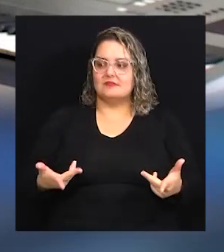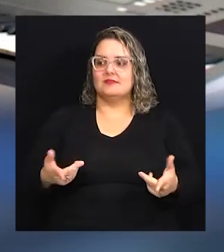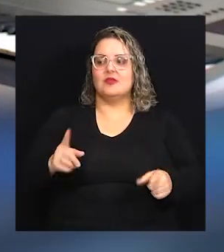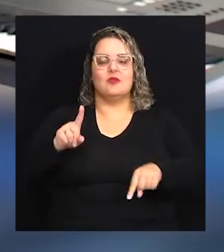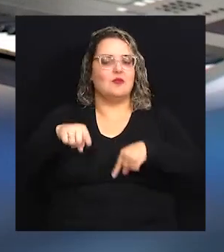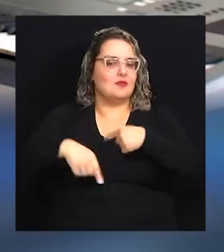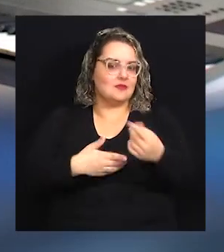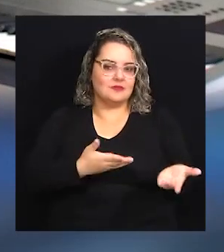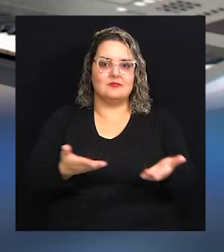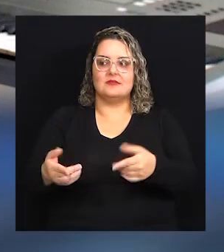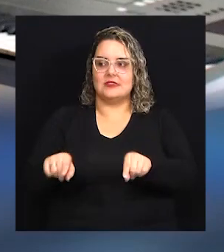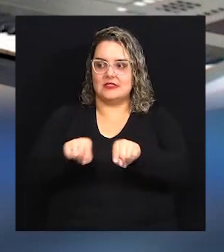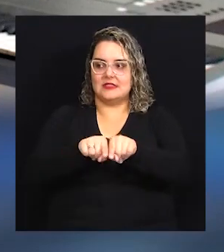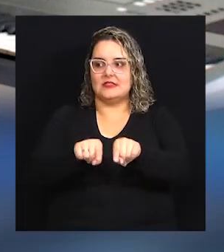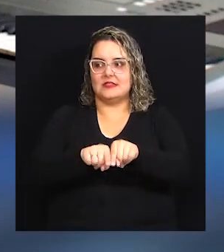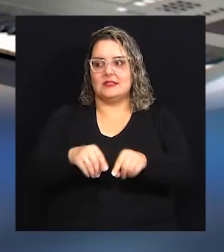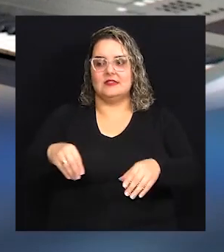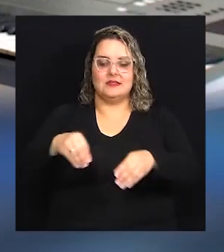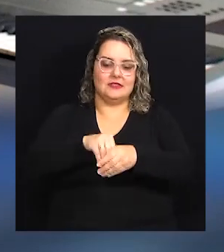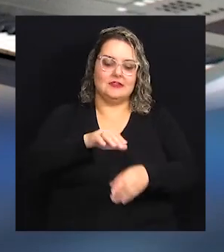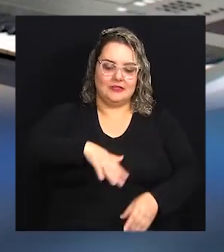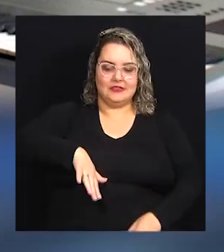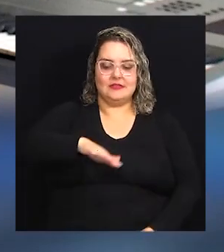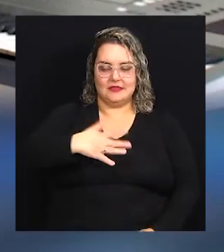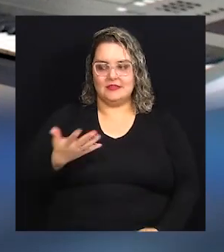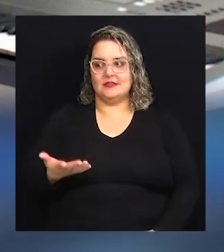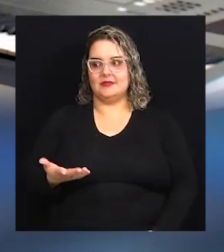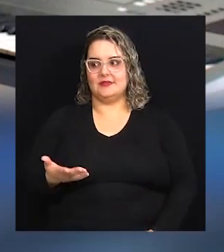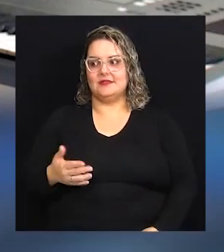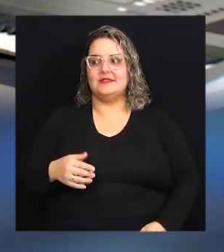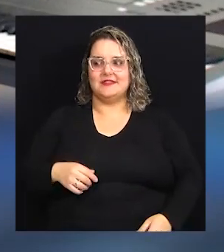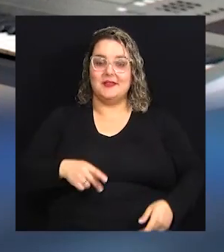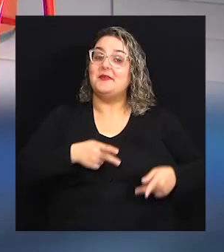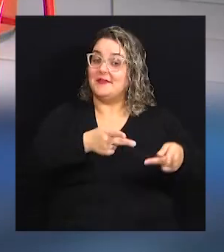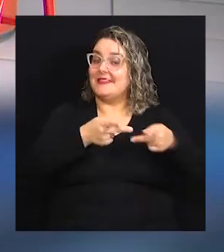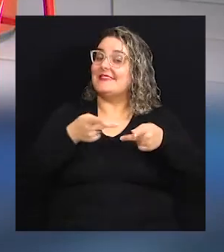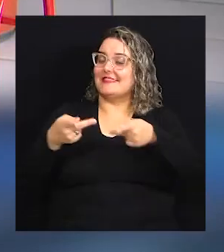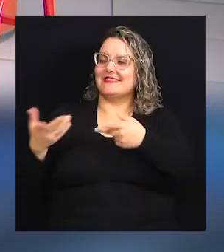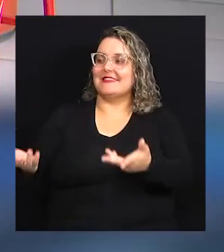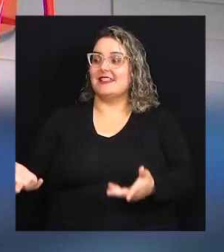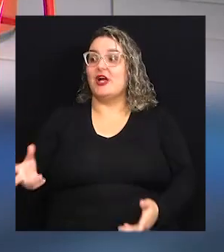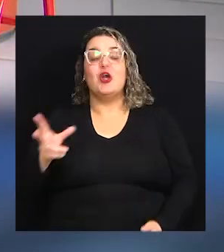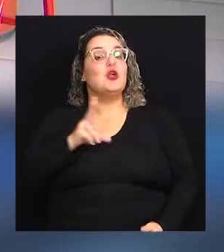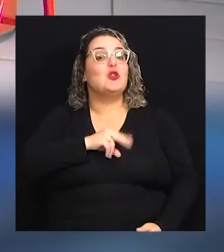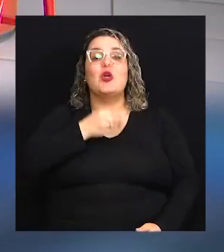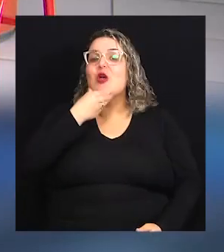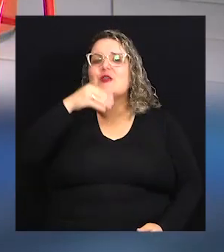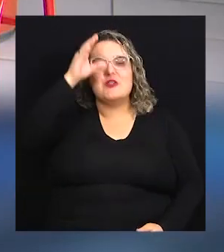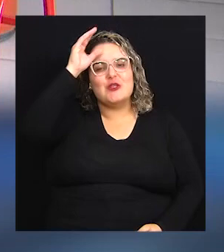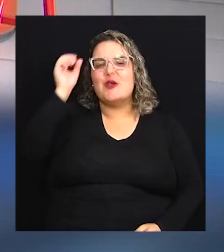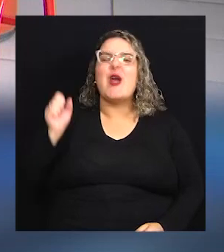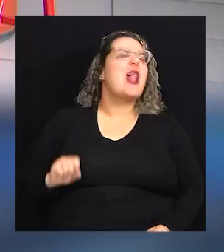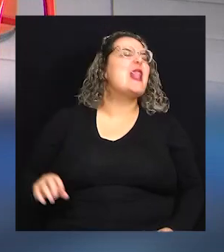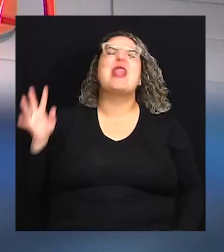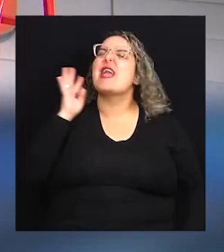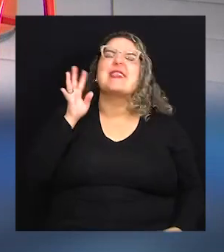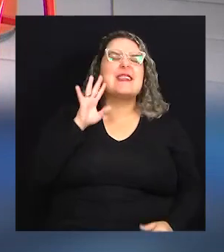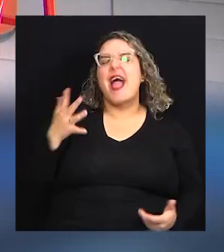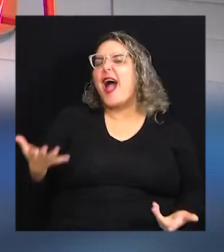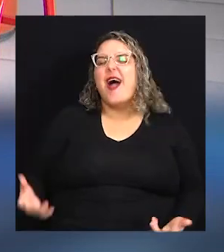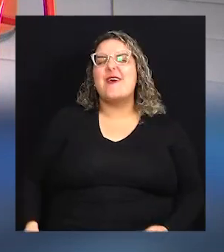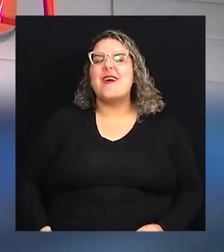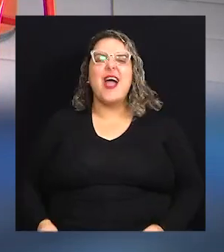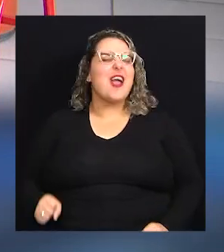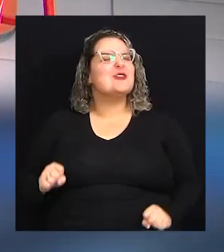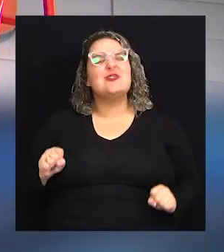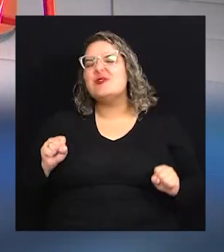diferentes. Gerou outras apresentações também, que foi dentro da nossa região. Né? E a gente tá andando aí. Estou até meio falando assim, nossa tio, é muito show.